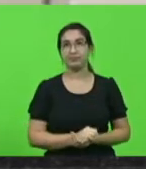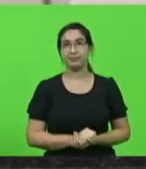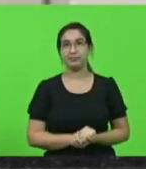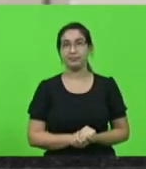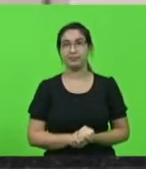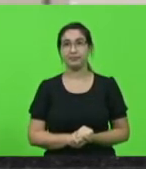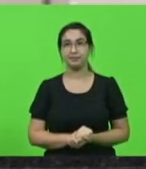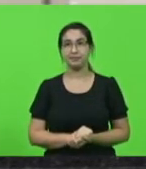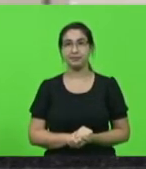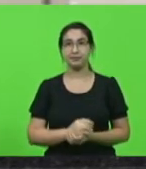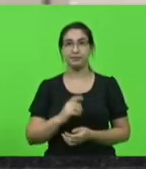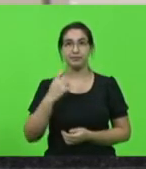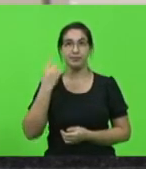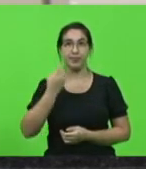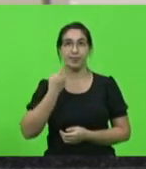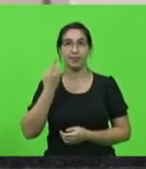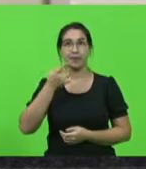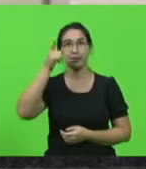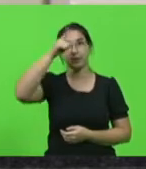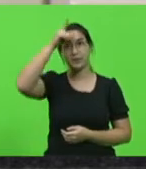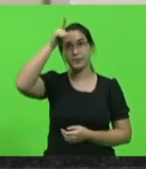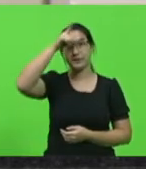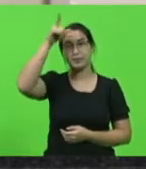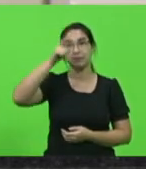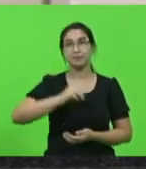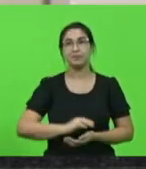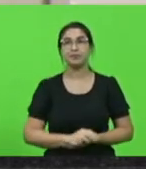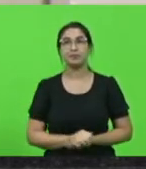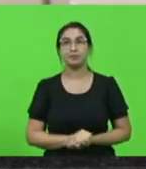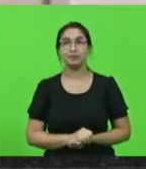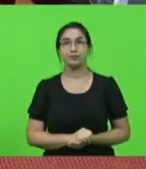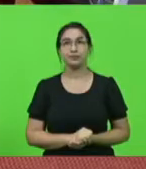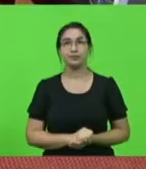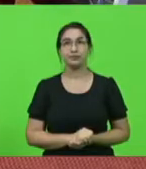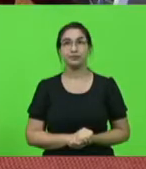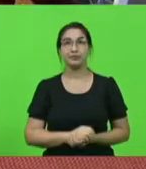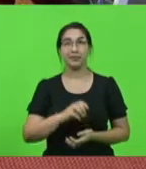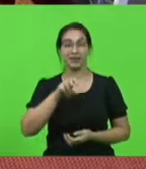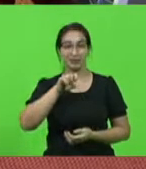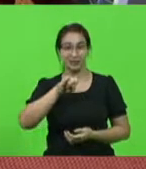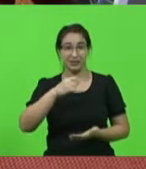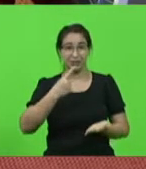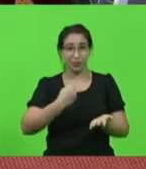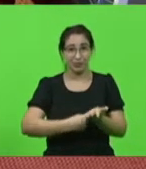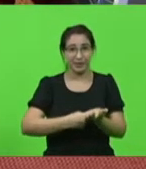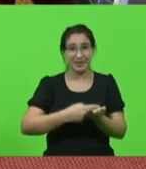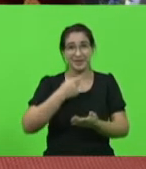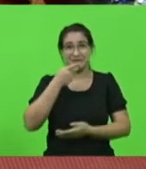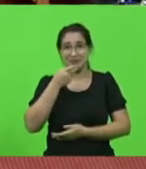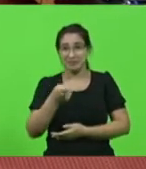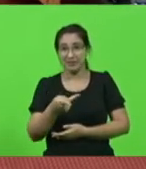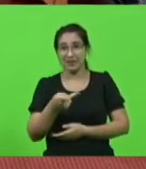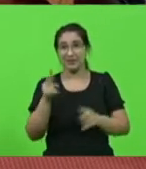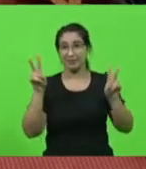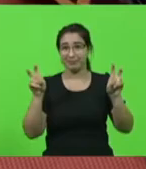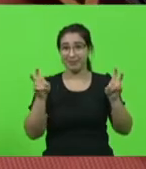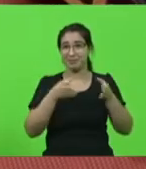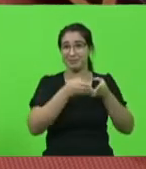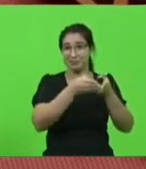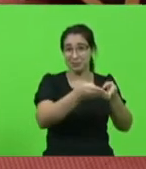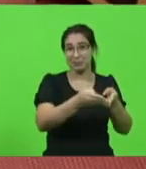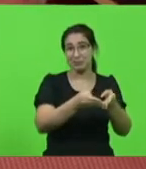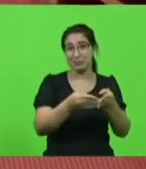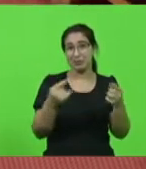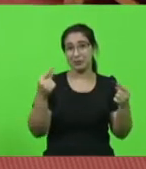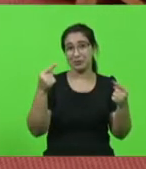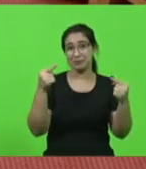Com a palavra, deputado Sargento Lima. Se a gente tivesse combinado para falar de São Francisco, não daria tão certo. Né?